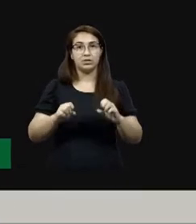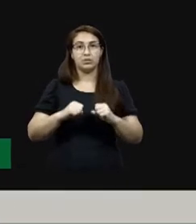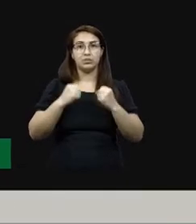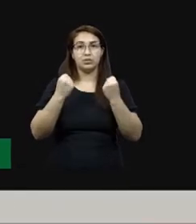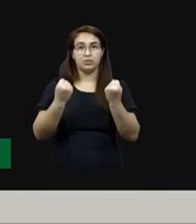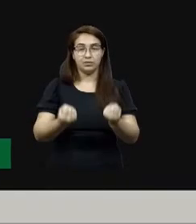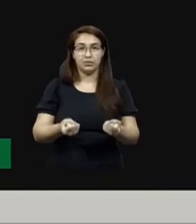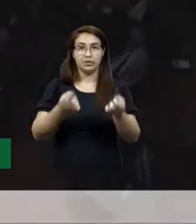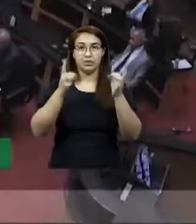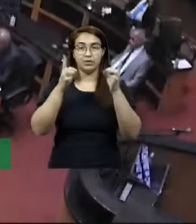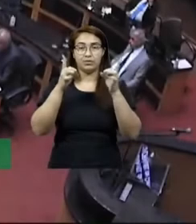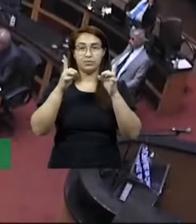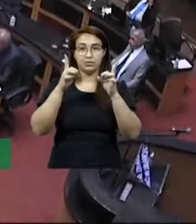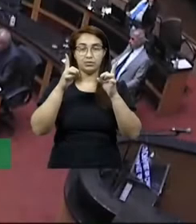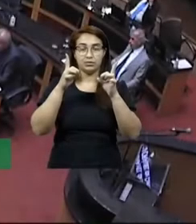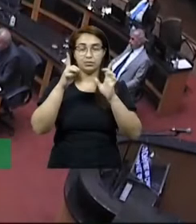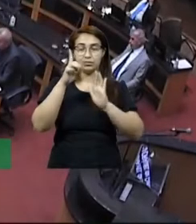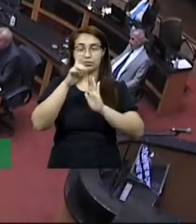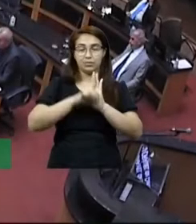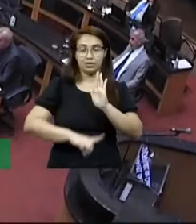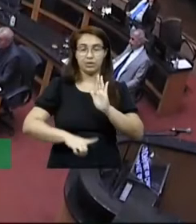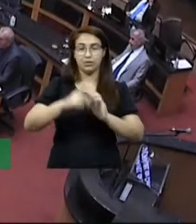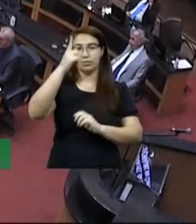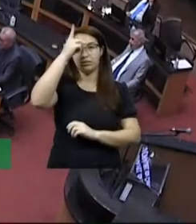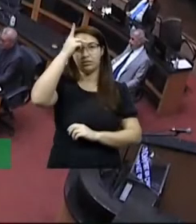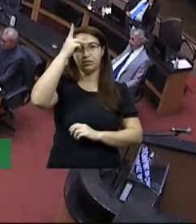e Adolescente. Em discussão.